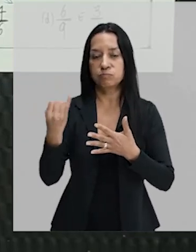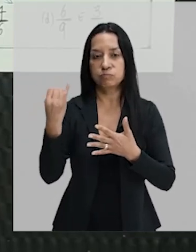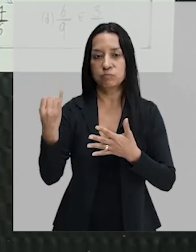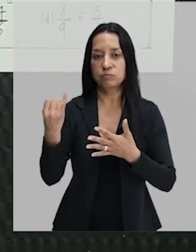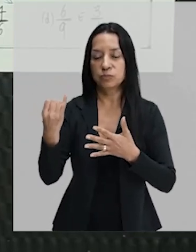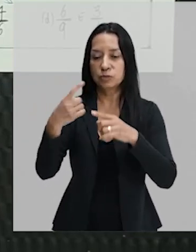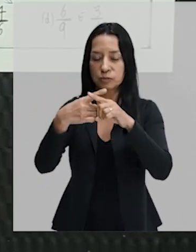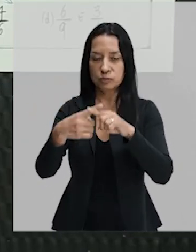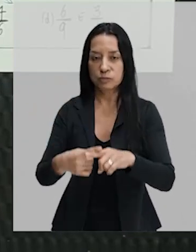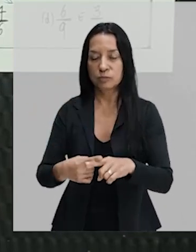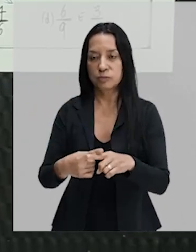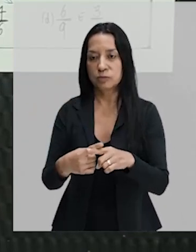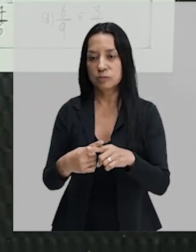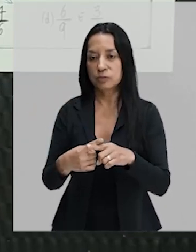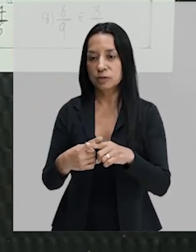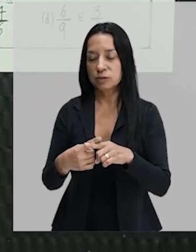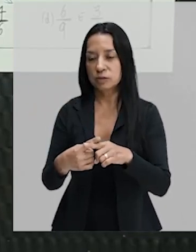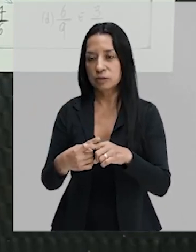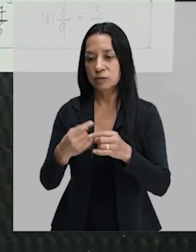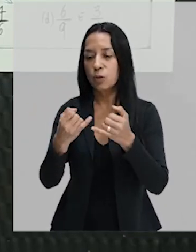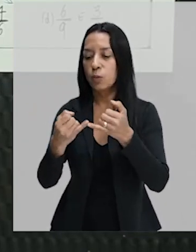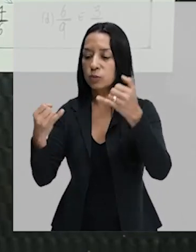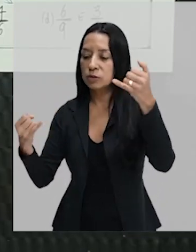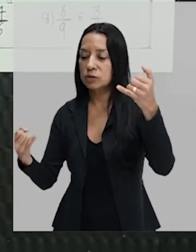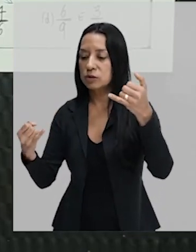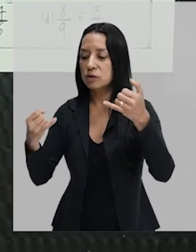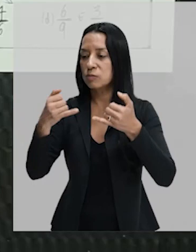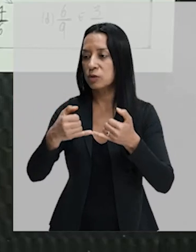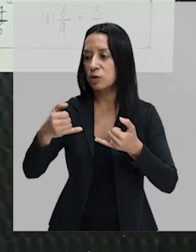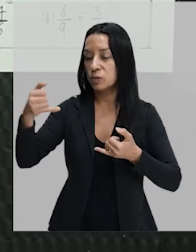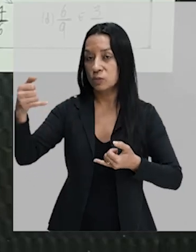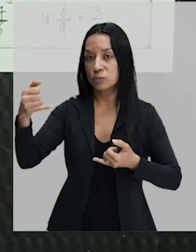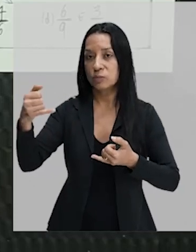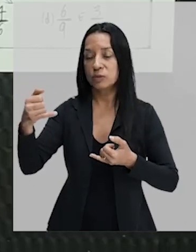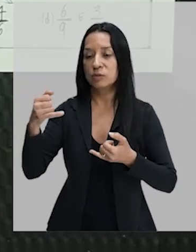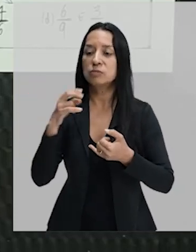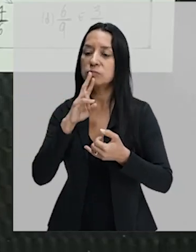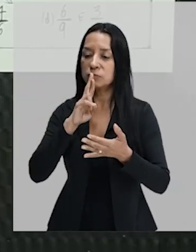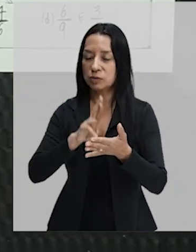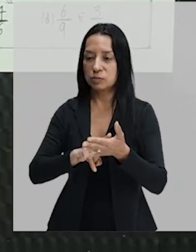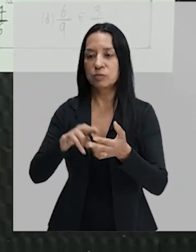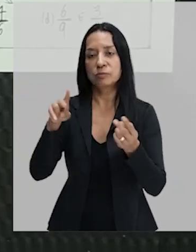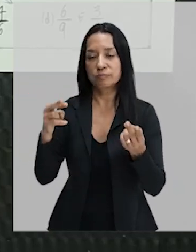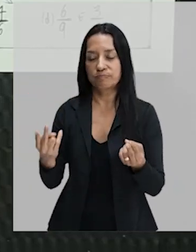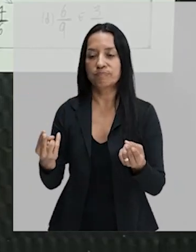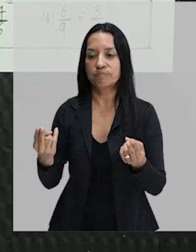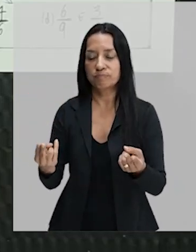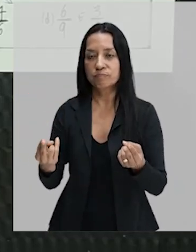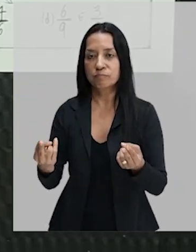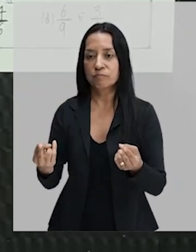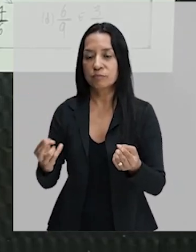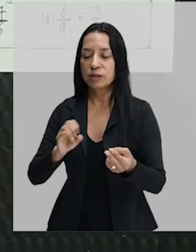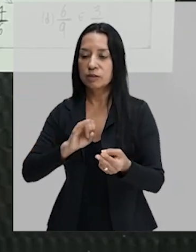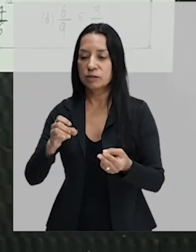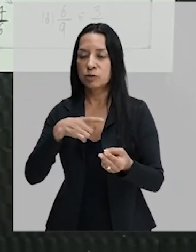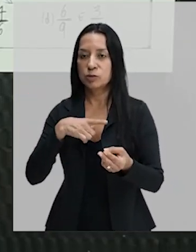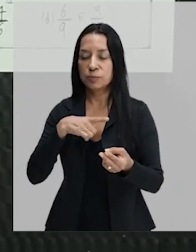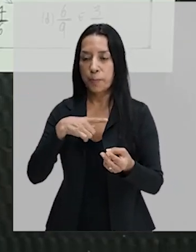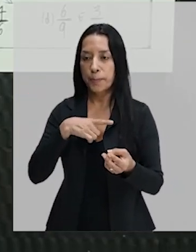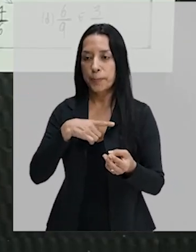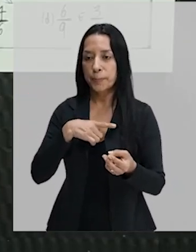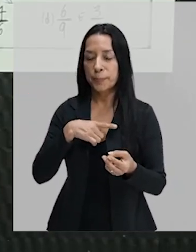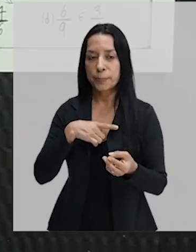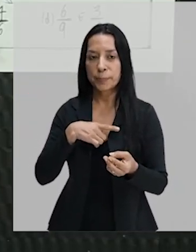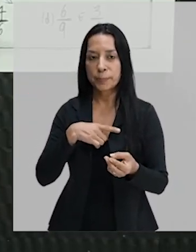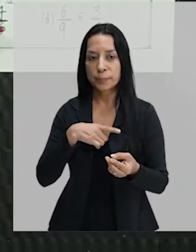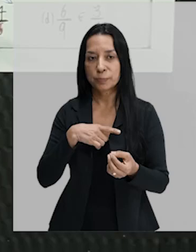Quando eu multipliquei os extremos e os meios, o resultado foi o mesmo. Tá? Agora, se você tiver 6